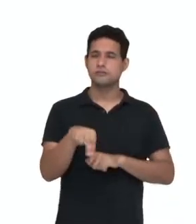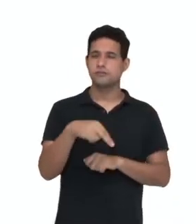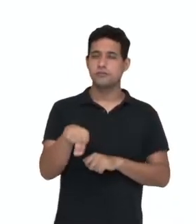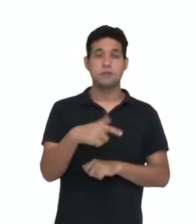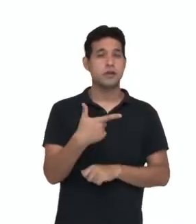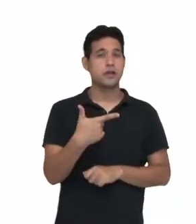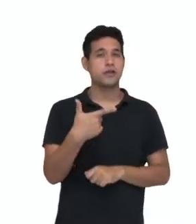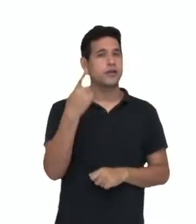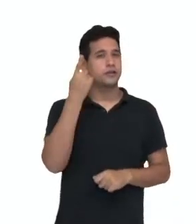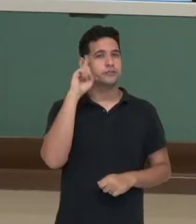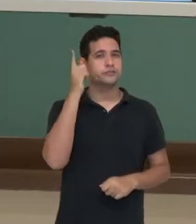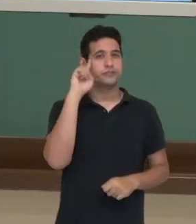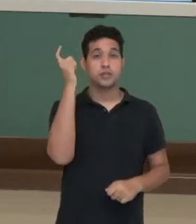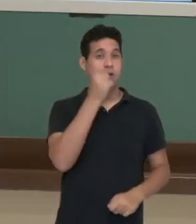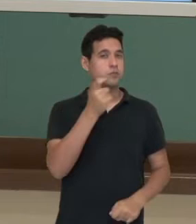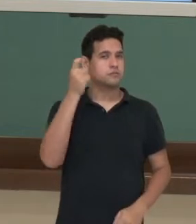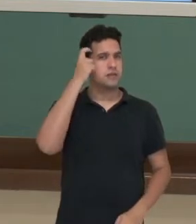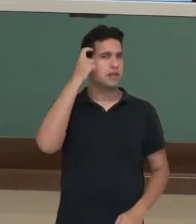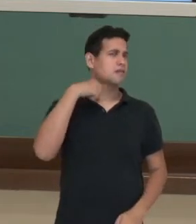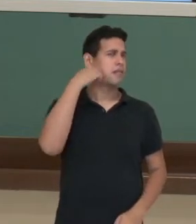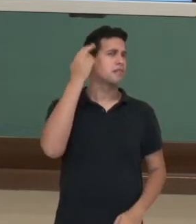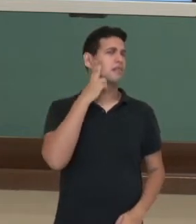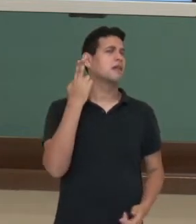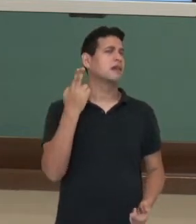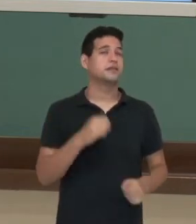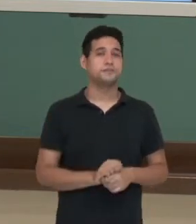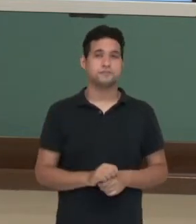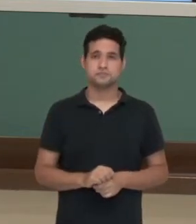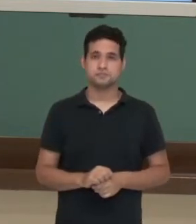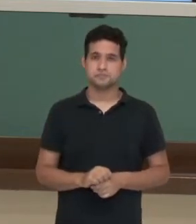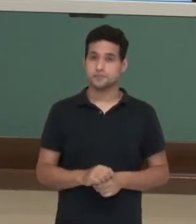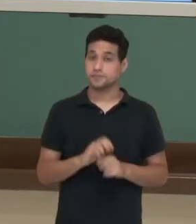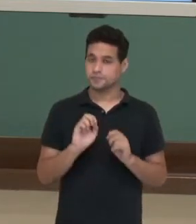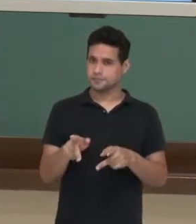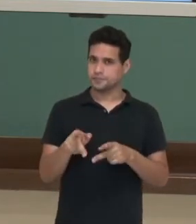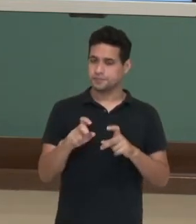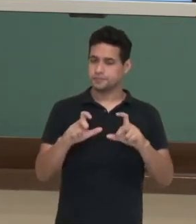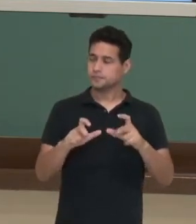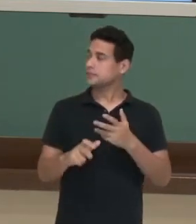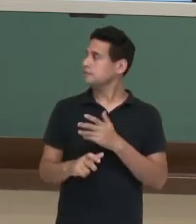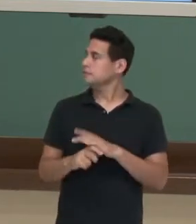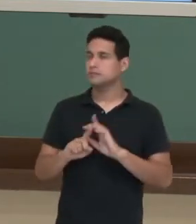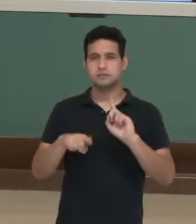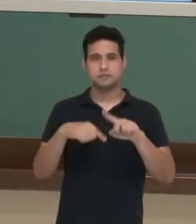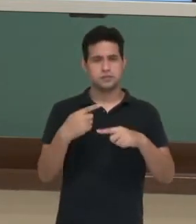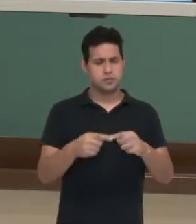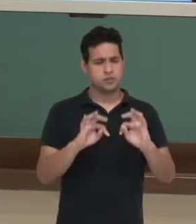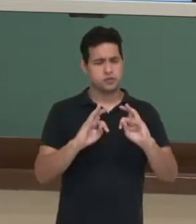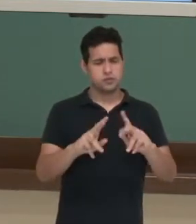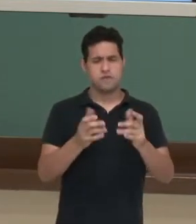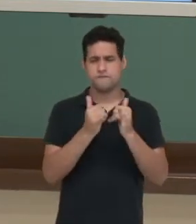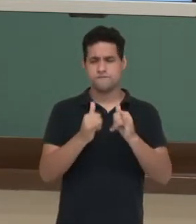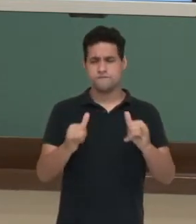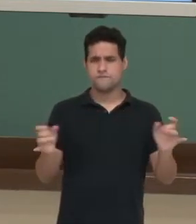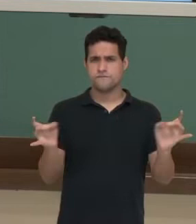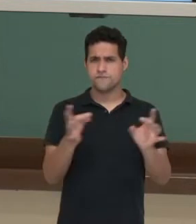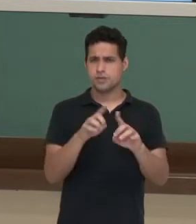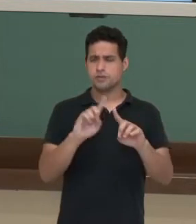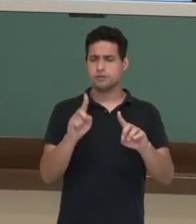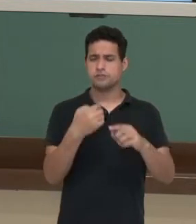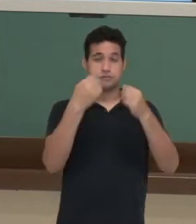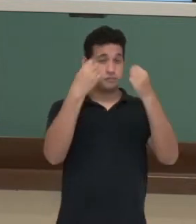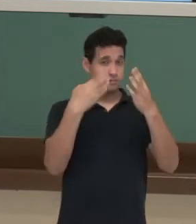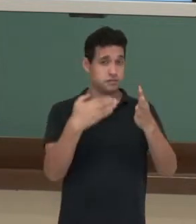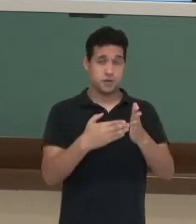Día Nacional de la Consciência Negra? Ok? Observem as imagens e depois de todas as informações, tudo que nós falamos